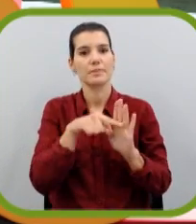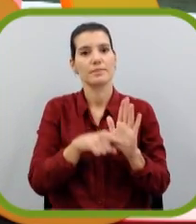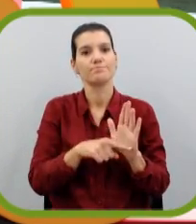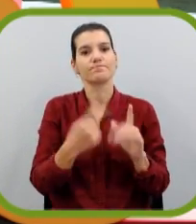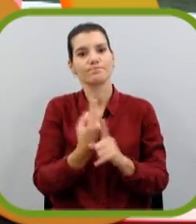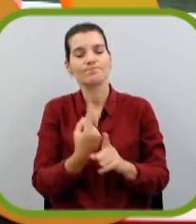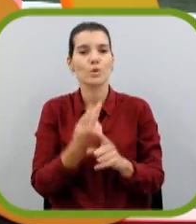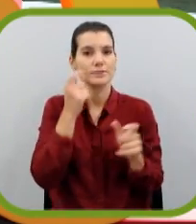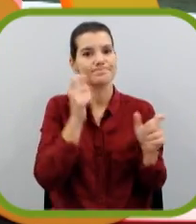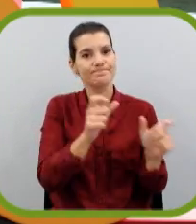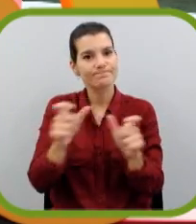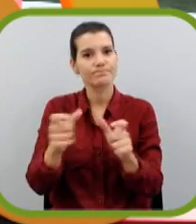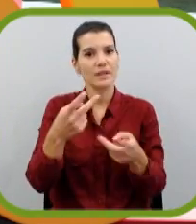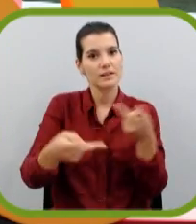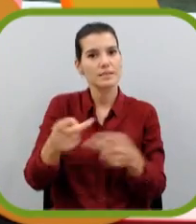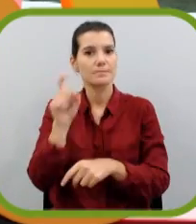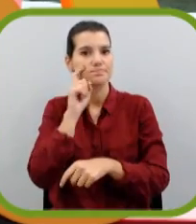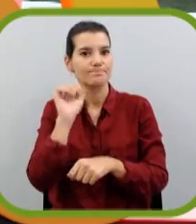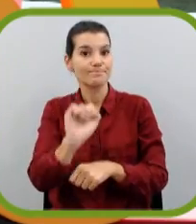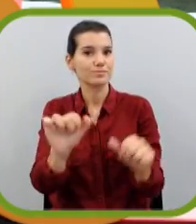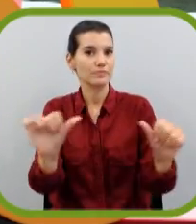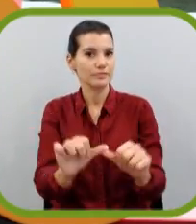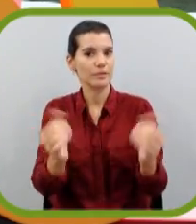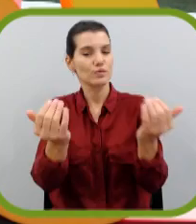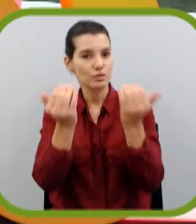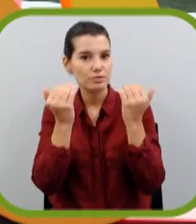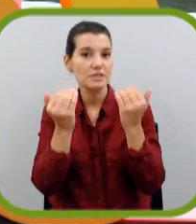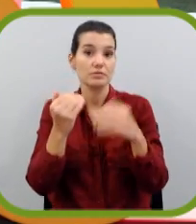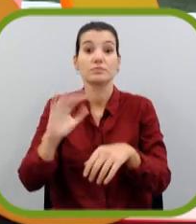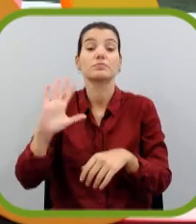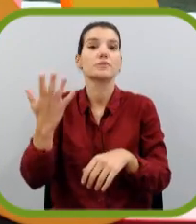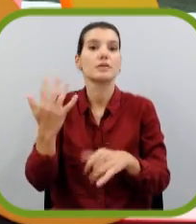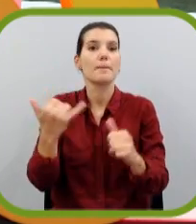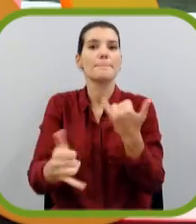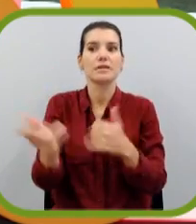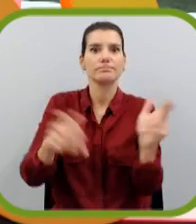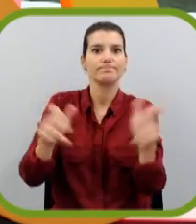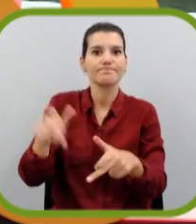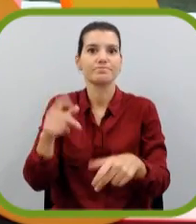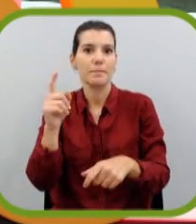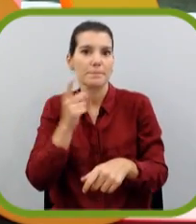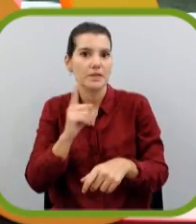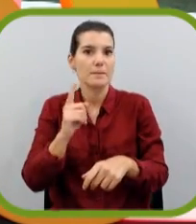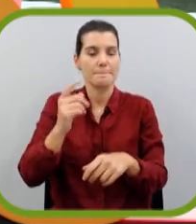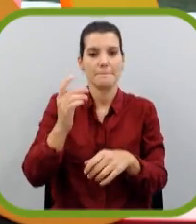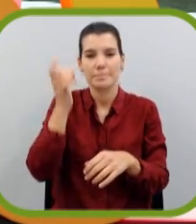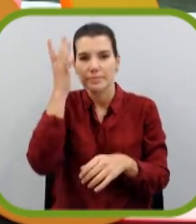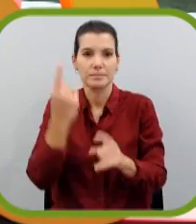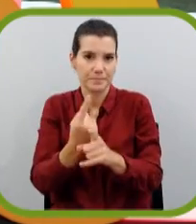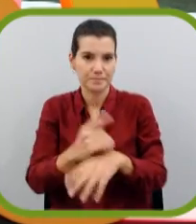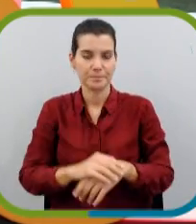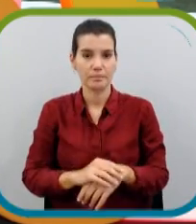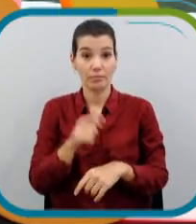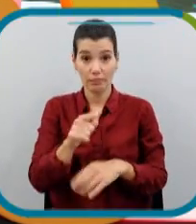um conjunto de medidas e ações para analisar e proteger sistemas de informação face às ameaças a que estão expostos. Será